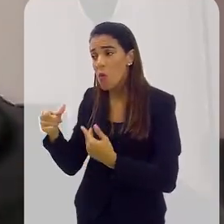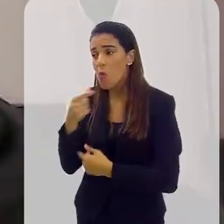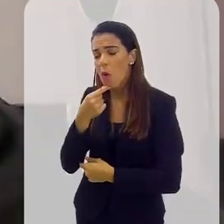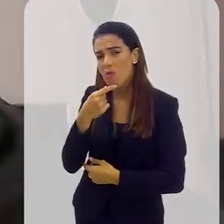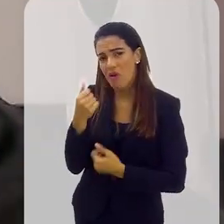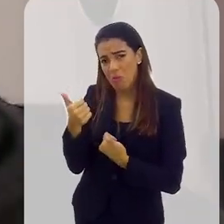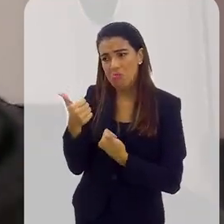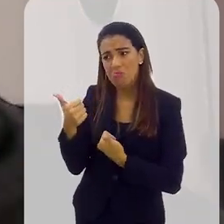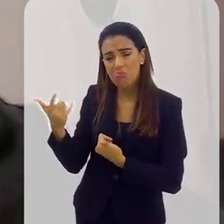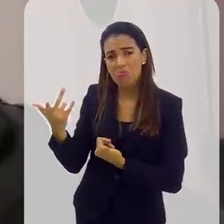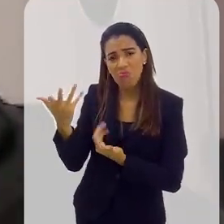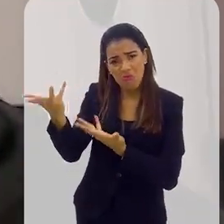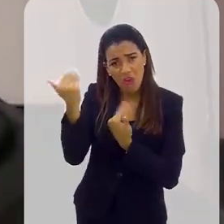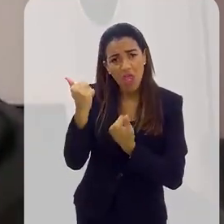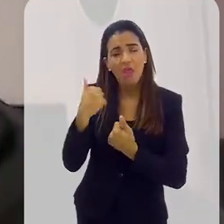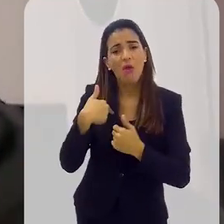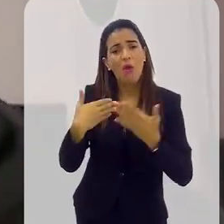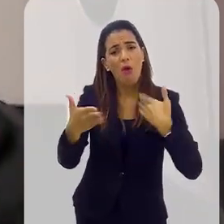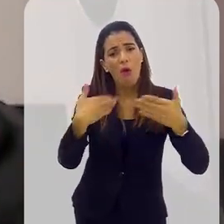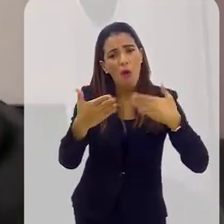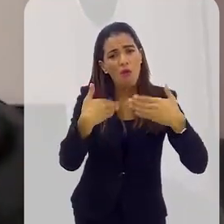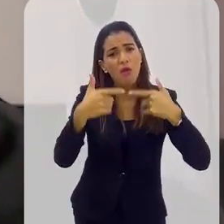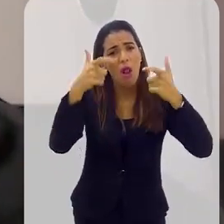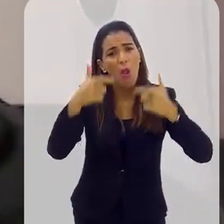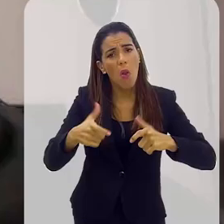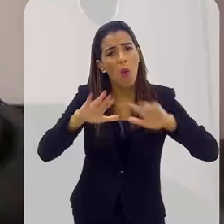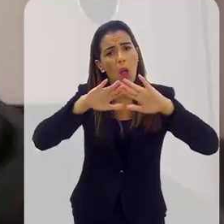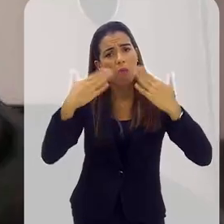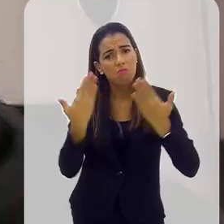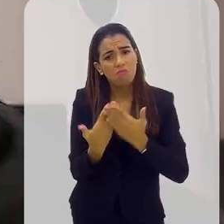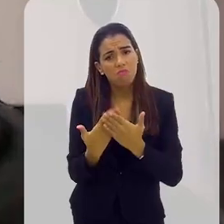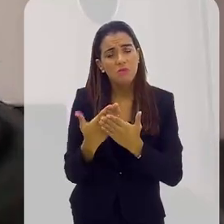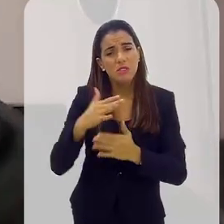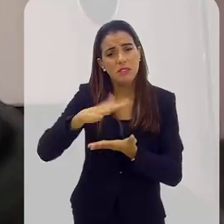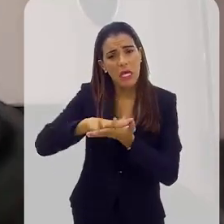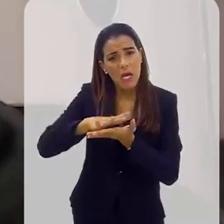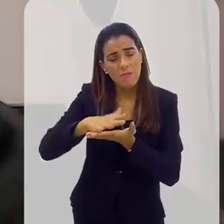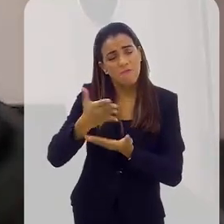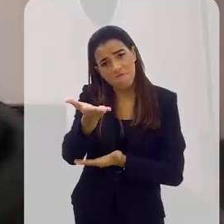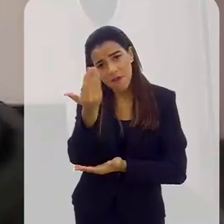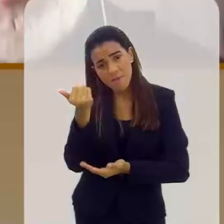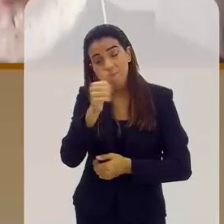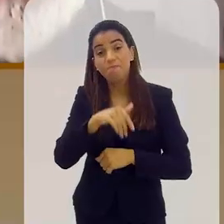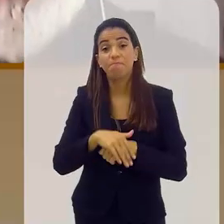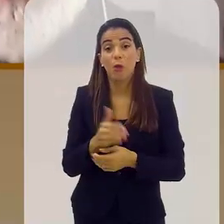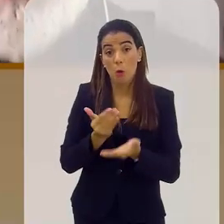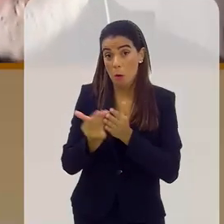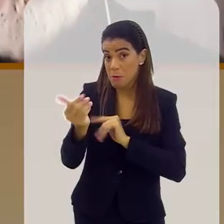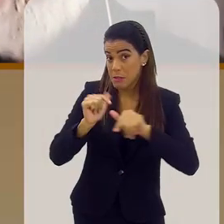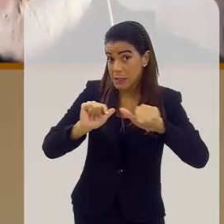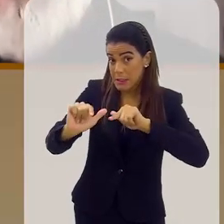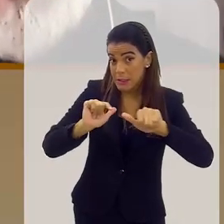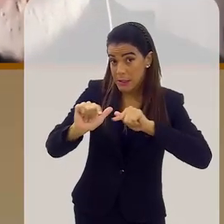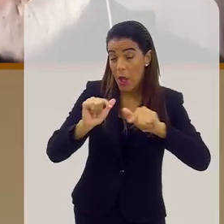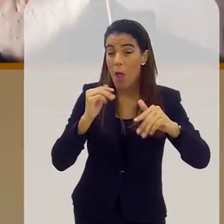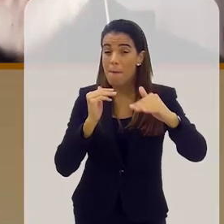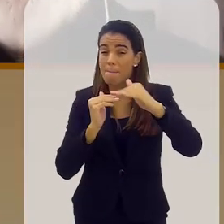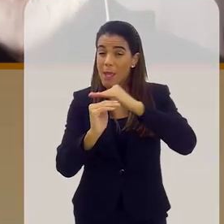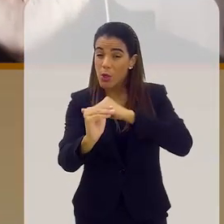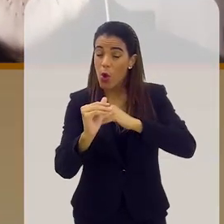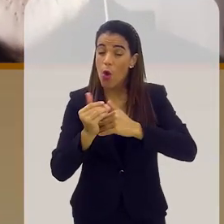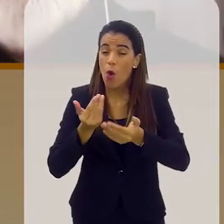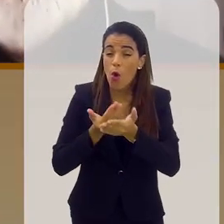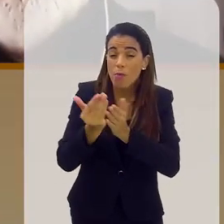falou com o Max falou: não, pede para ele passar lá no barracão que a gente conversa. Então eu comecei a trabalhar com o Max nesse período. Eu pegava no metrô